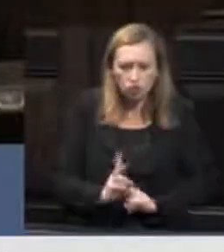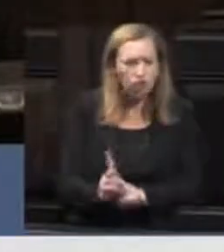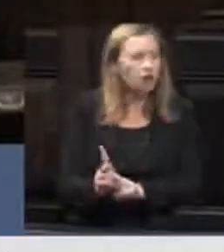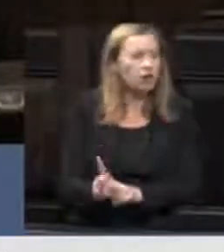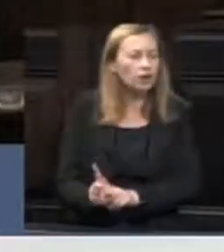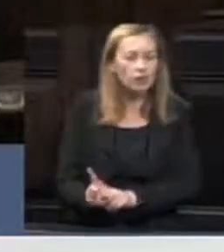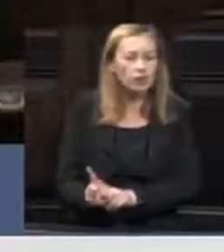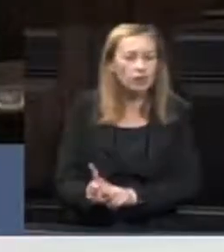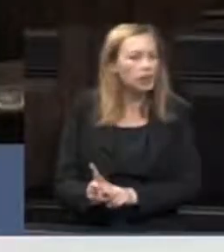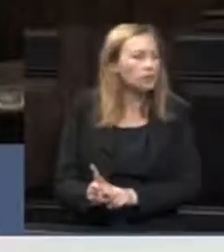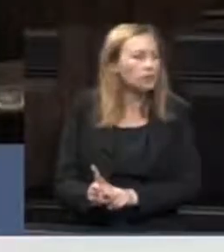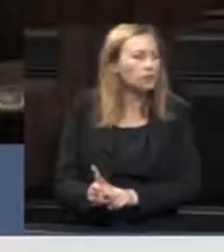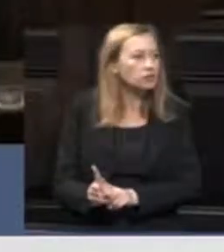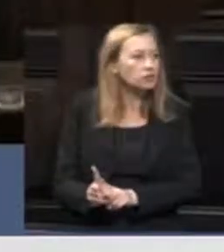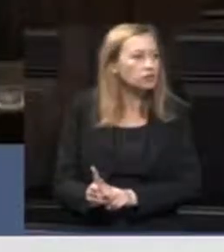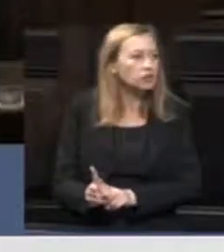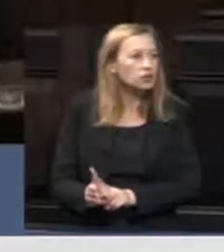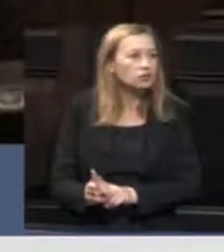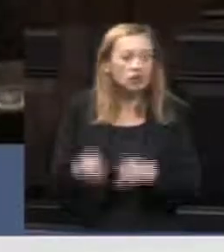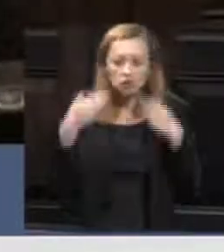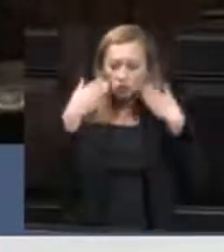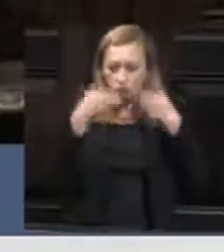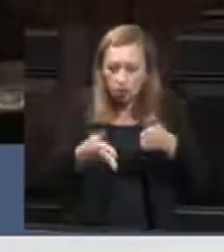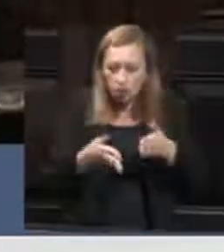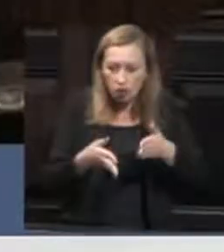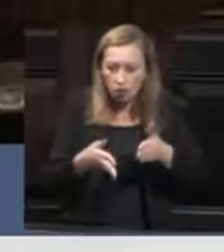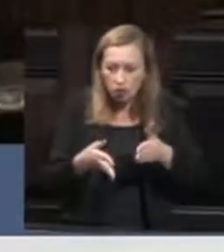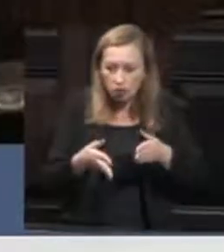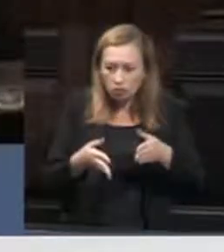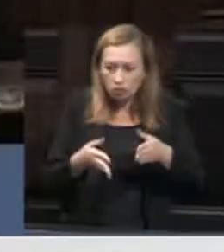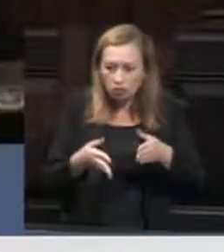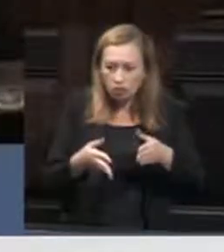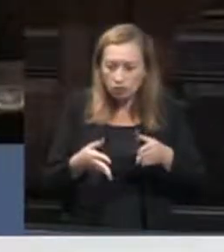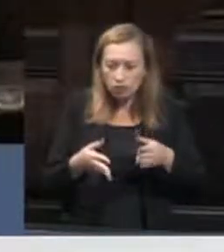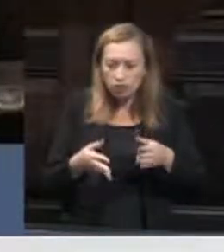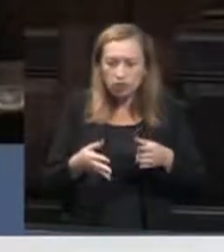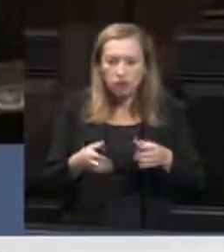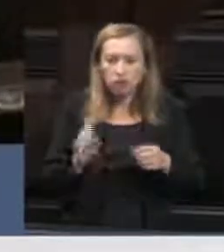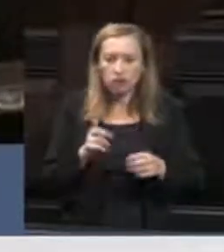concluir. Mas que não é a questão central de desmoralização da casa, não é.